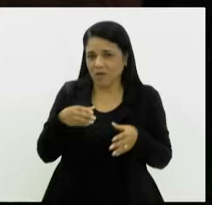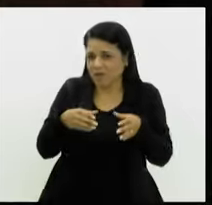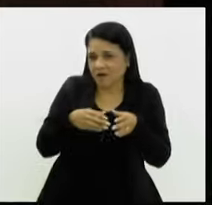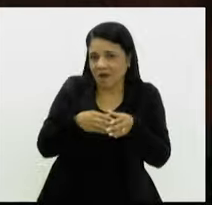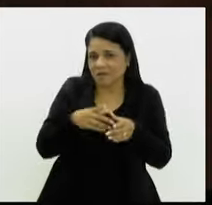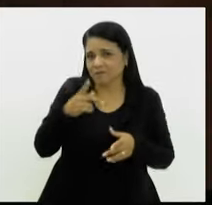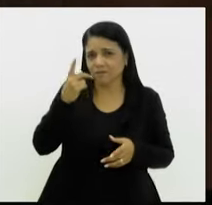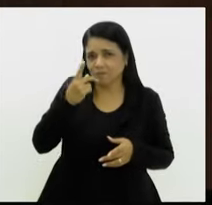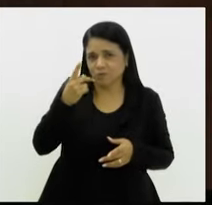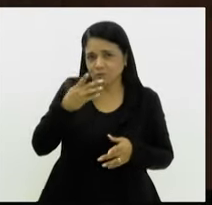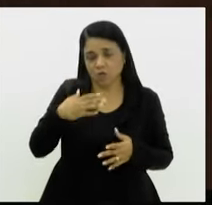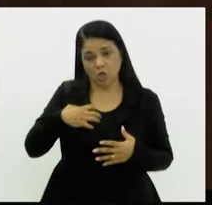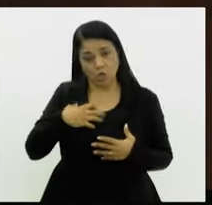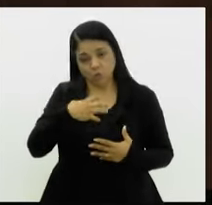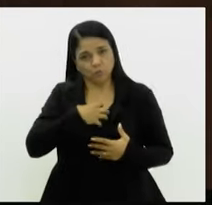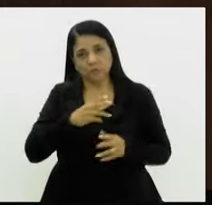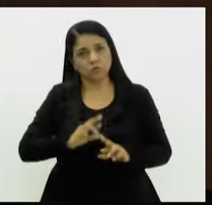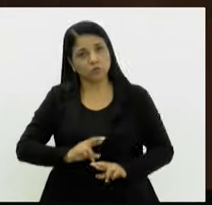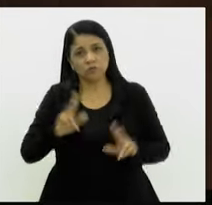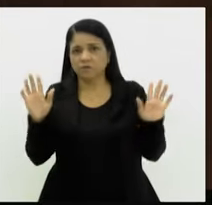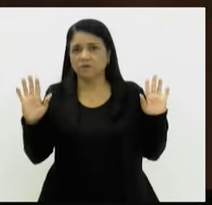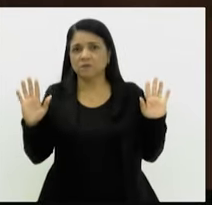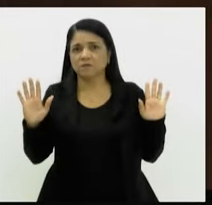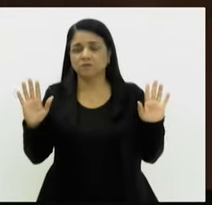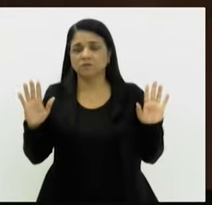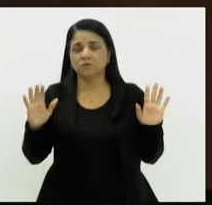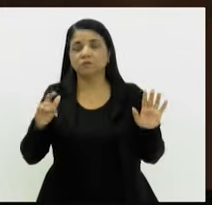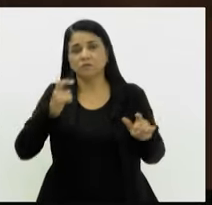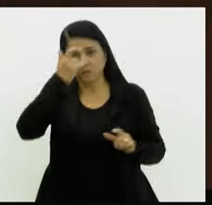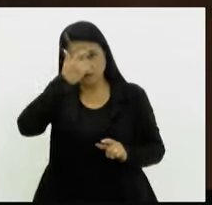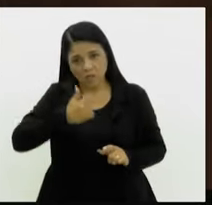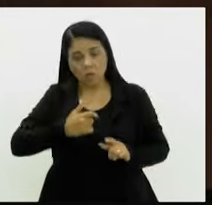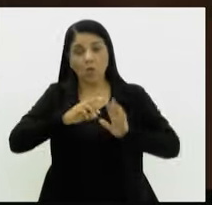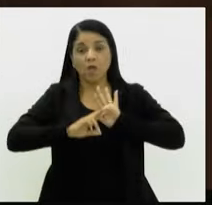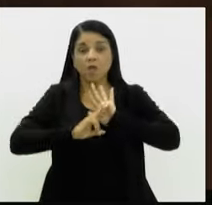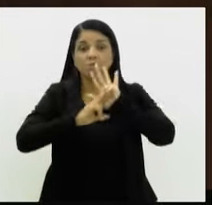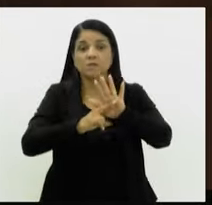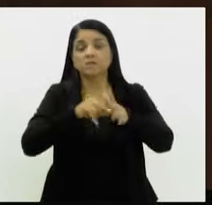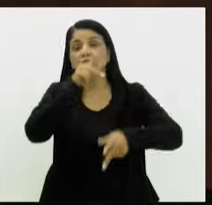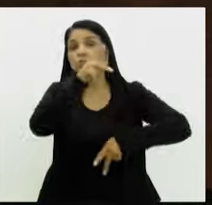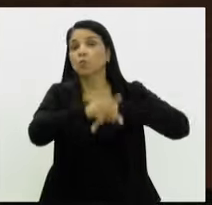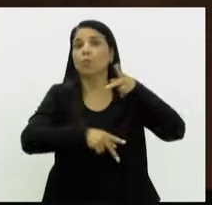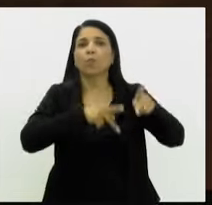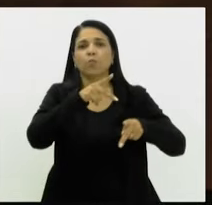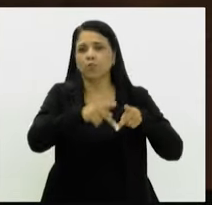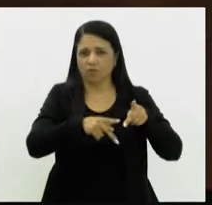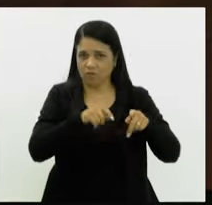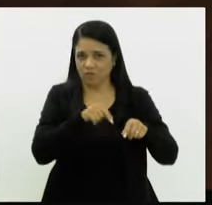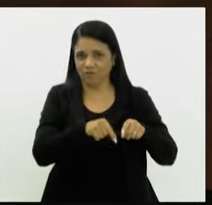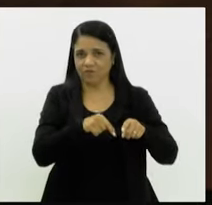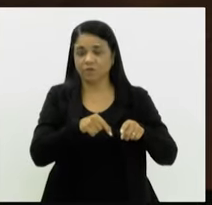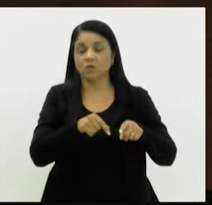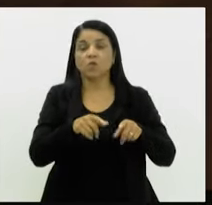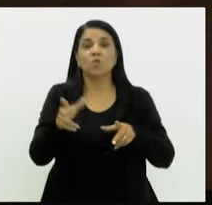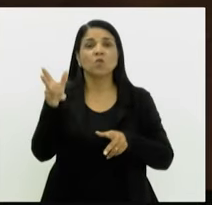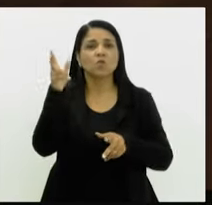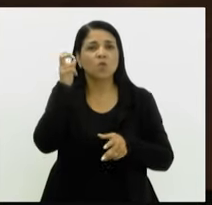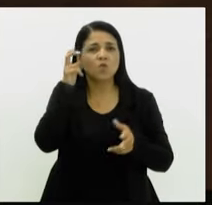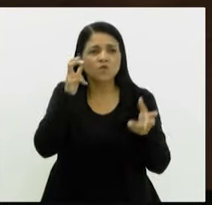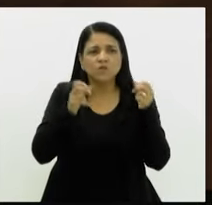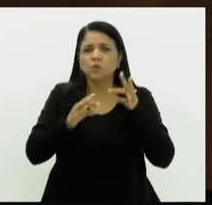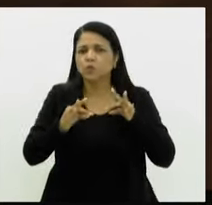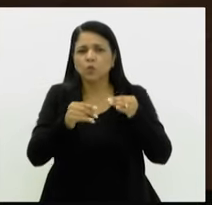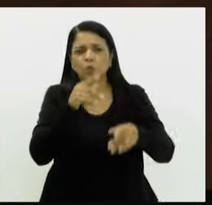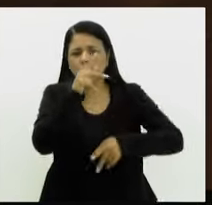faz parte. Eu não me sinto assim. Eu me sinto, em absoluto, um representante do povo, onde tenho a prerrogativa de ouvir todas as demandas